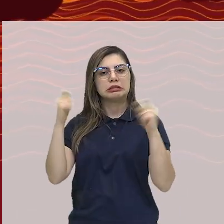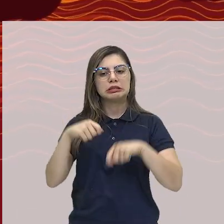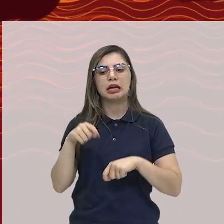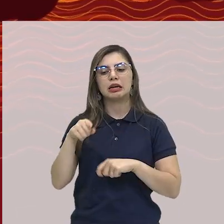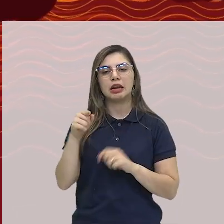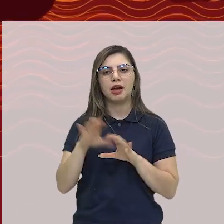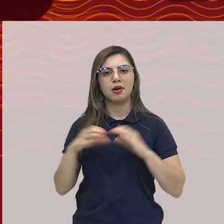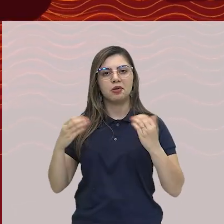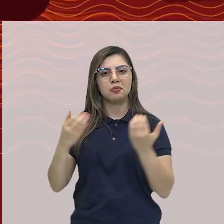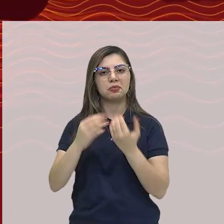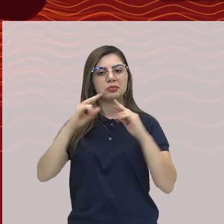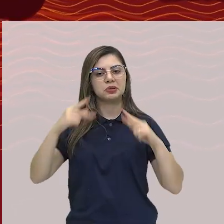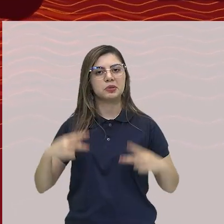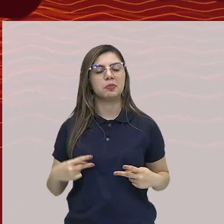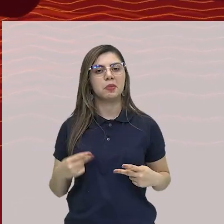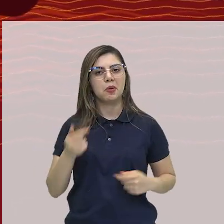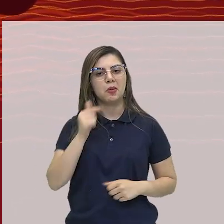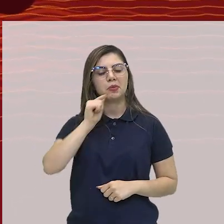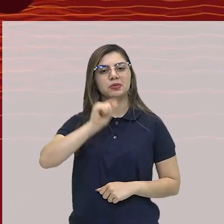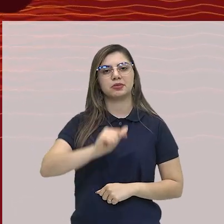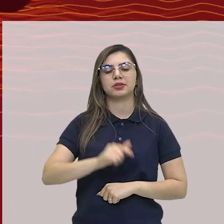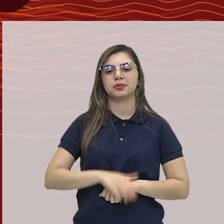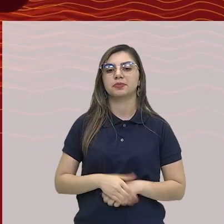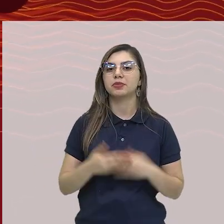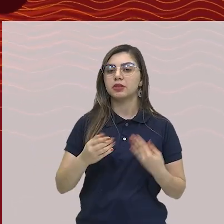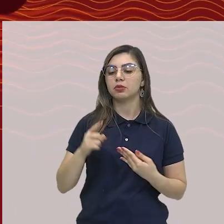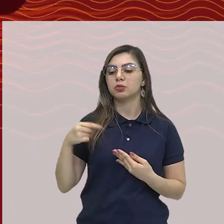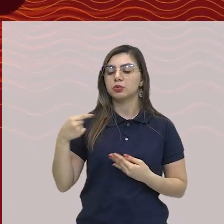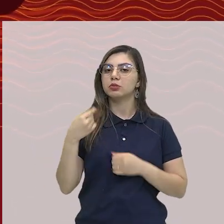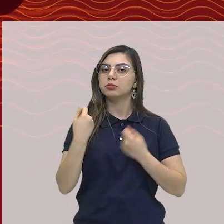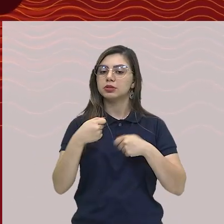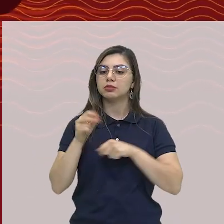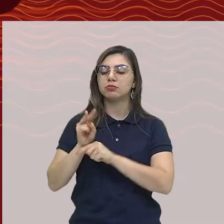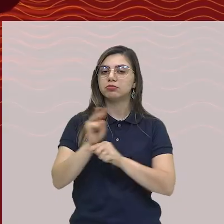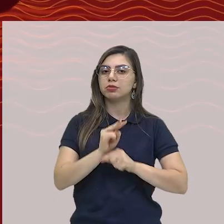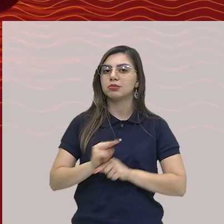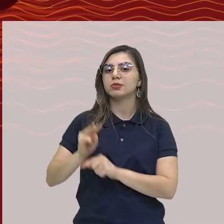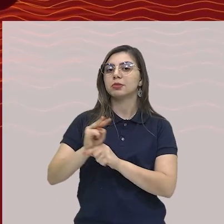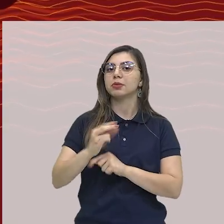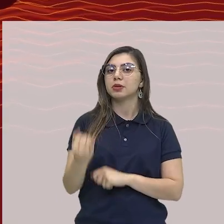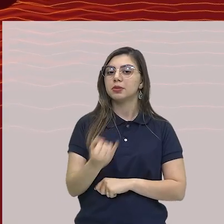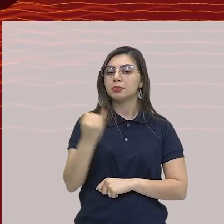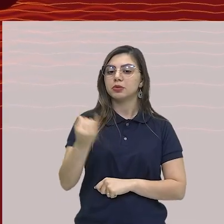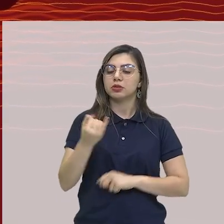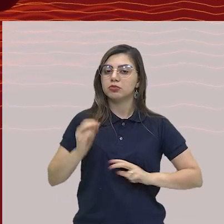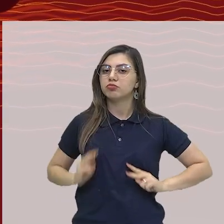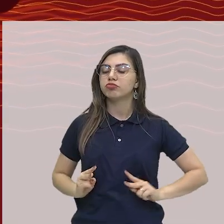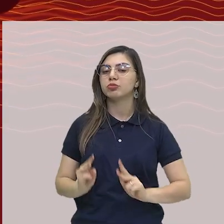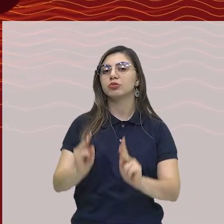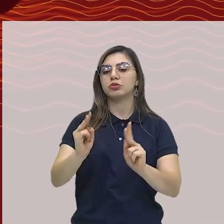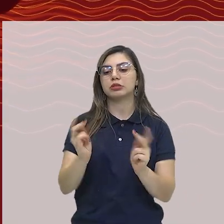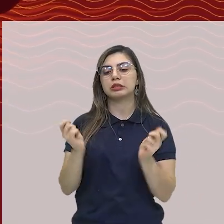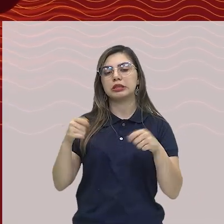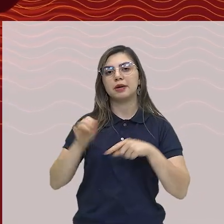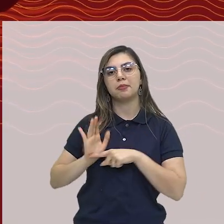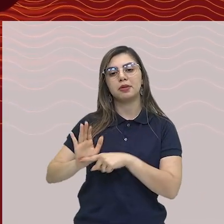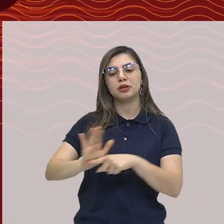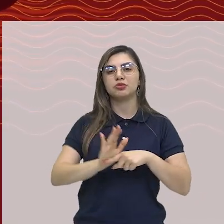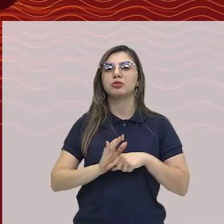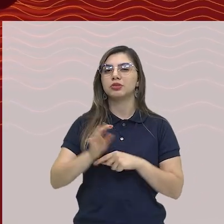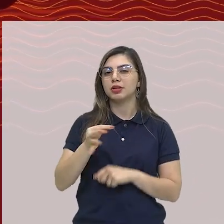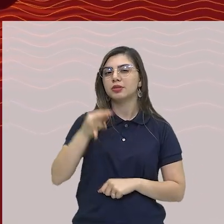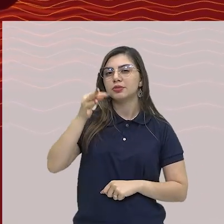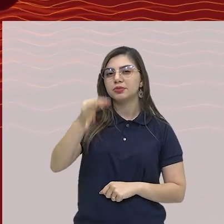as comunidades humanas. A sua preservação é essencial para que essa riqueza continue a beneficiar